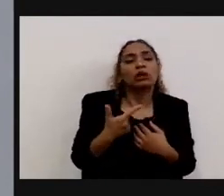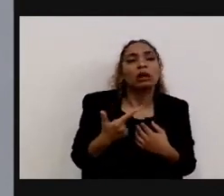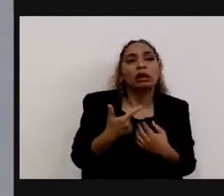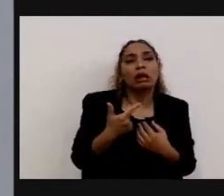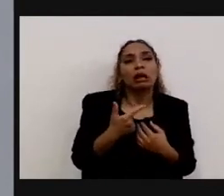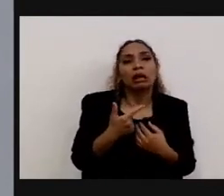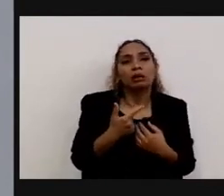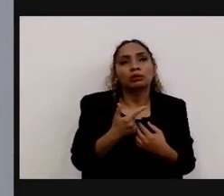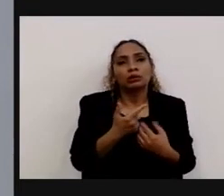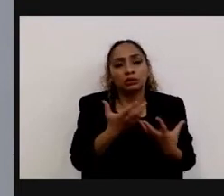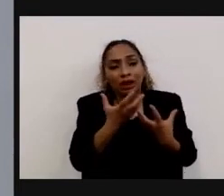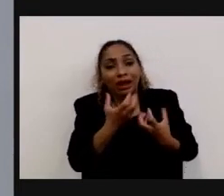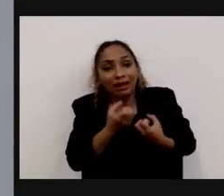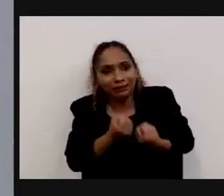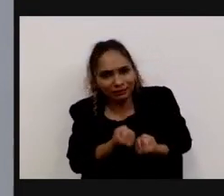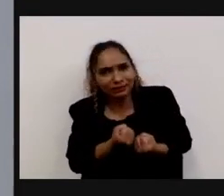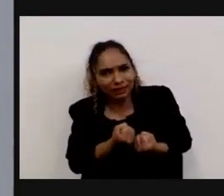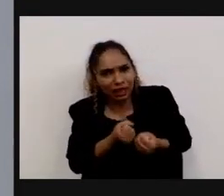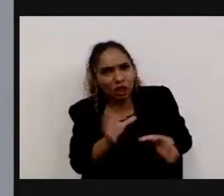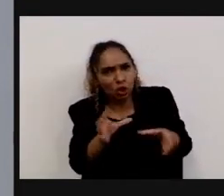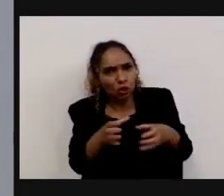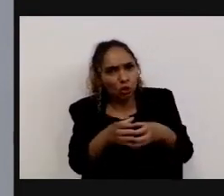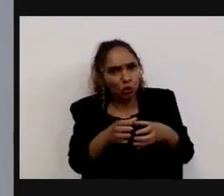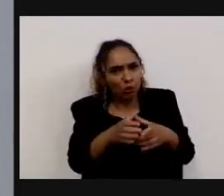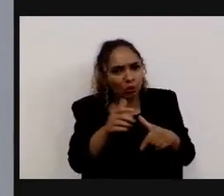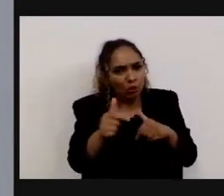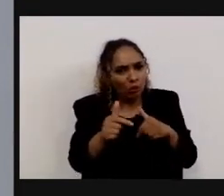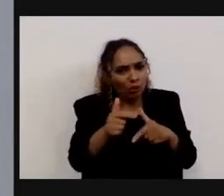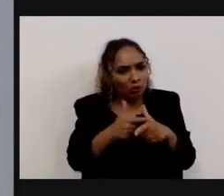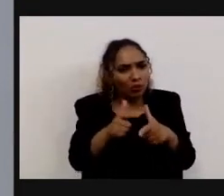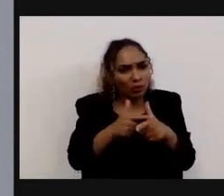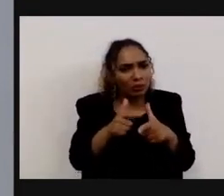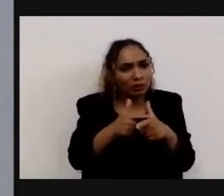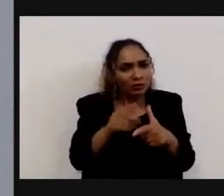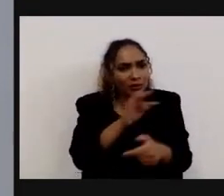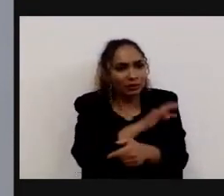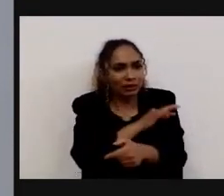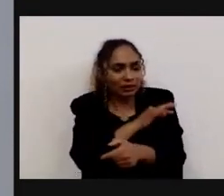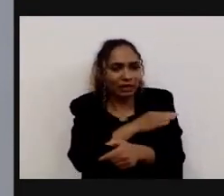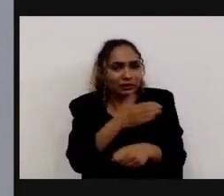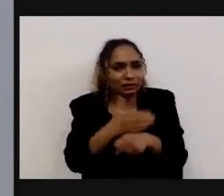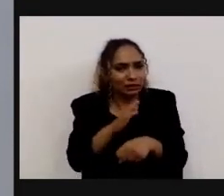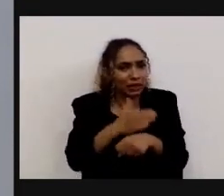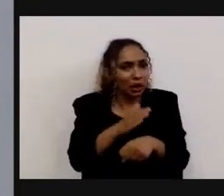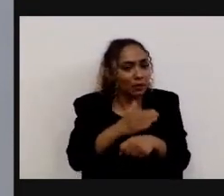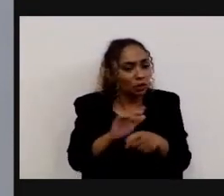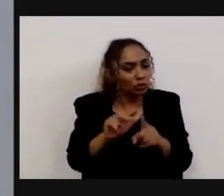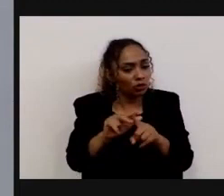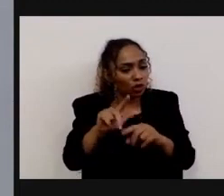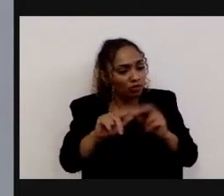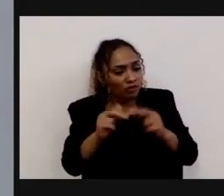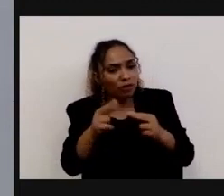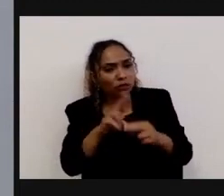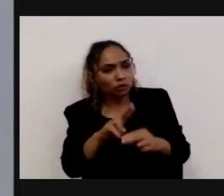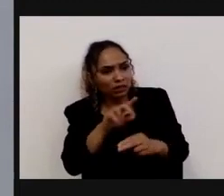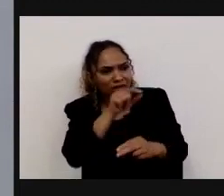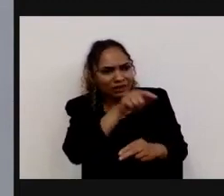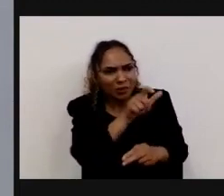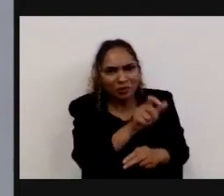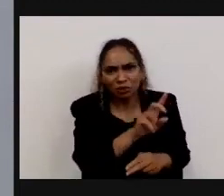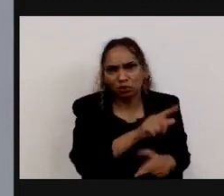bem recepcionada bem acolhida na equipe o problema provavelmente é da técnica das Ferramentas que estão sendo usadas e não da pessoa